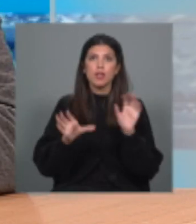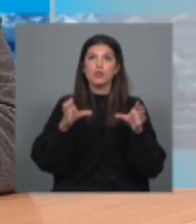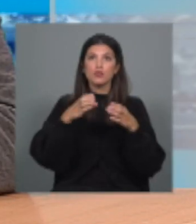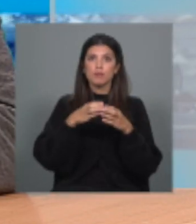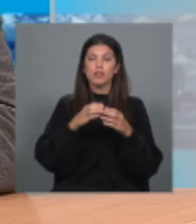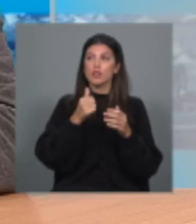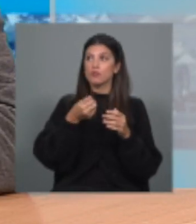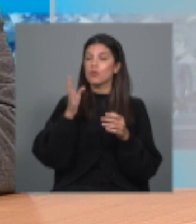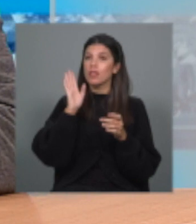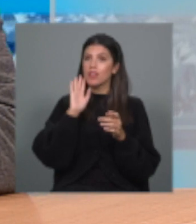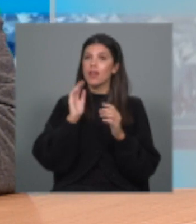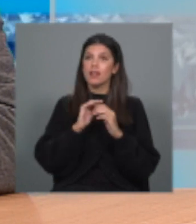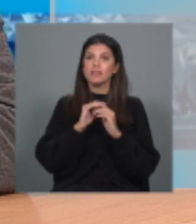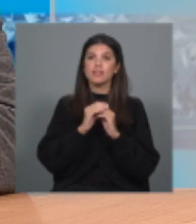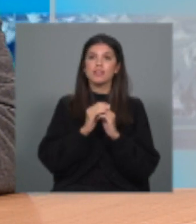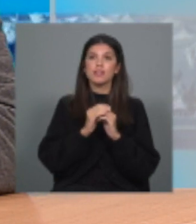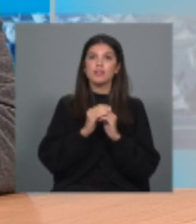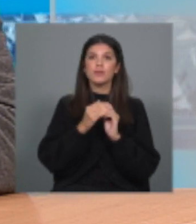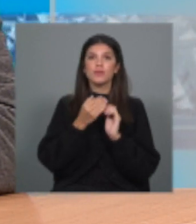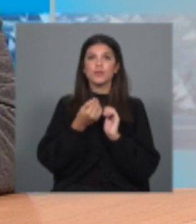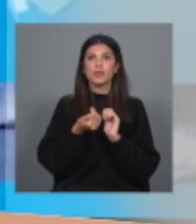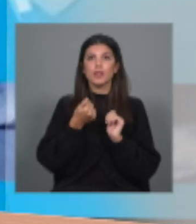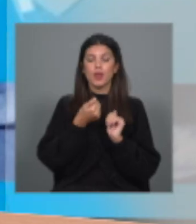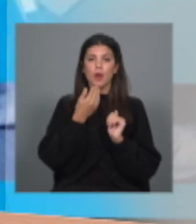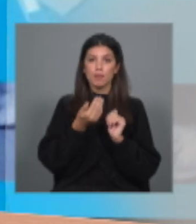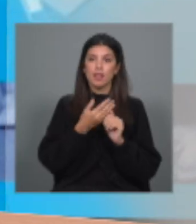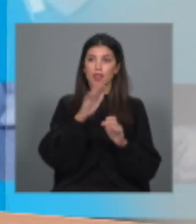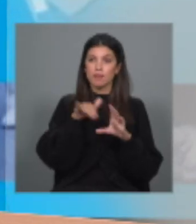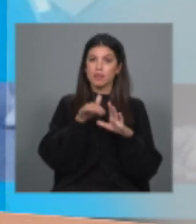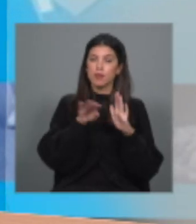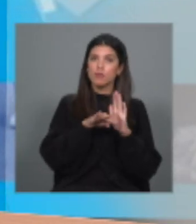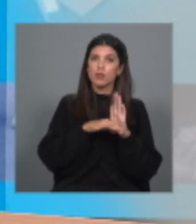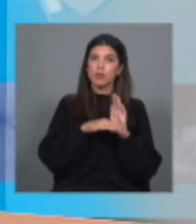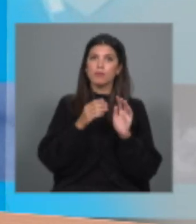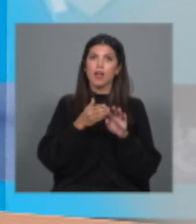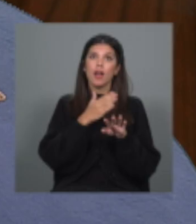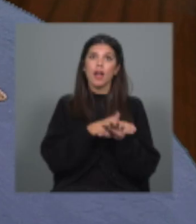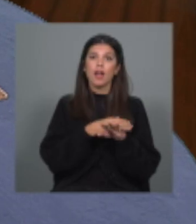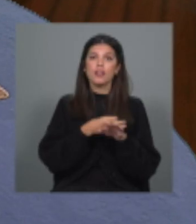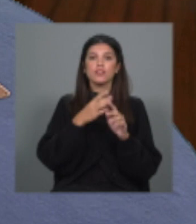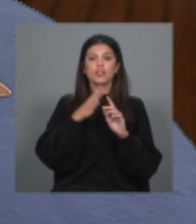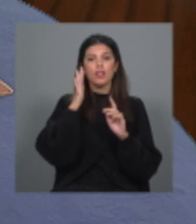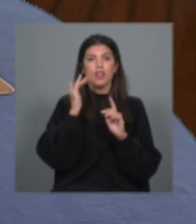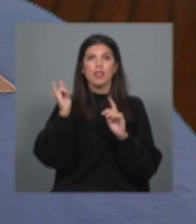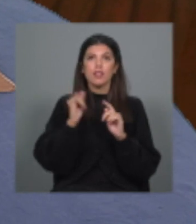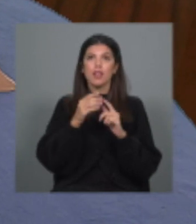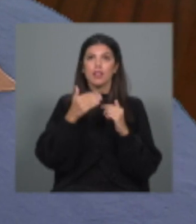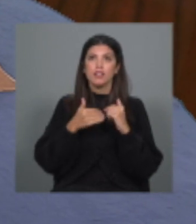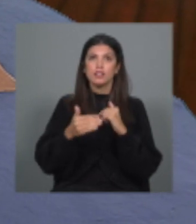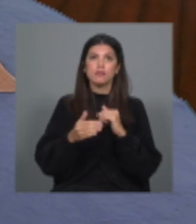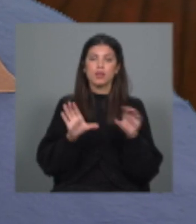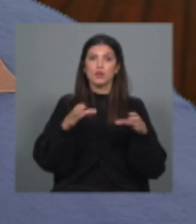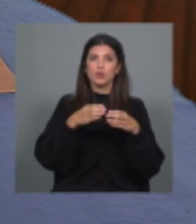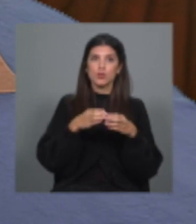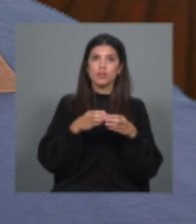padre José Miguel. Boa tarde. Muito obrigado por estar aqui connosco. E antes de irmos a esta iniciativa da Semana dos Seminários, pedir para